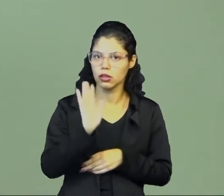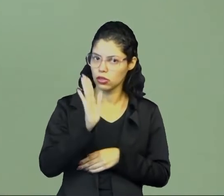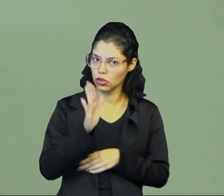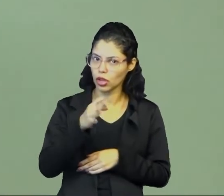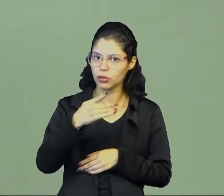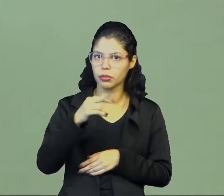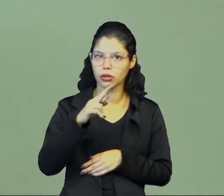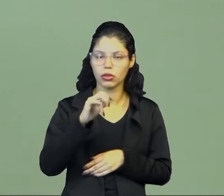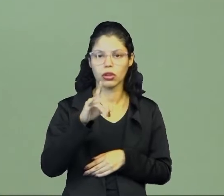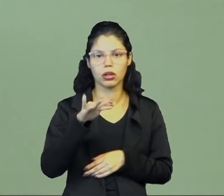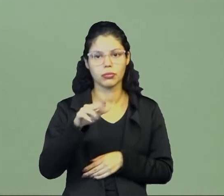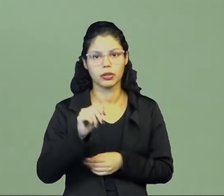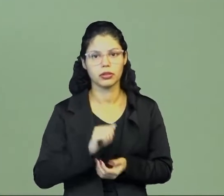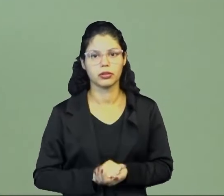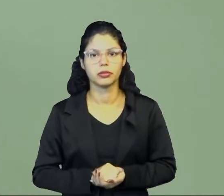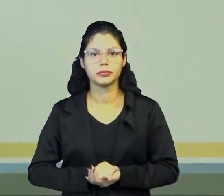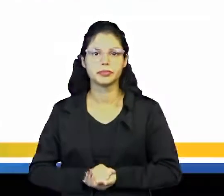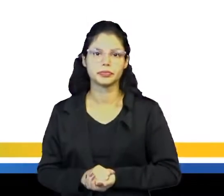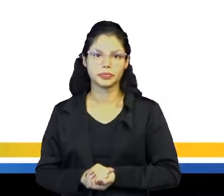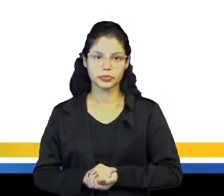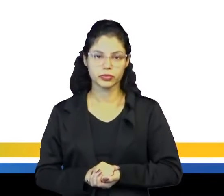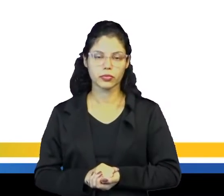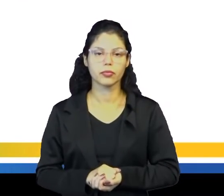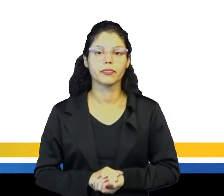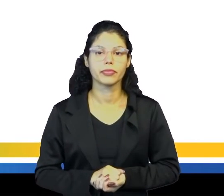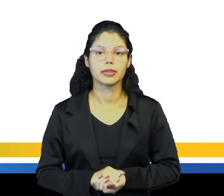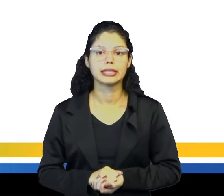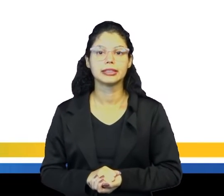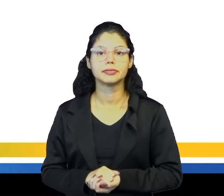de pictogramas, ok?